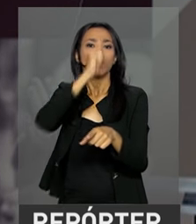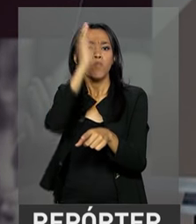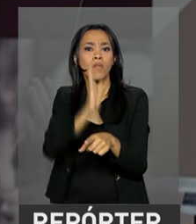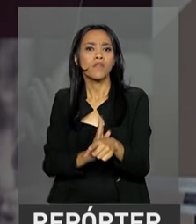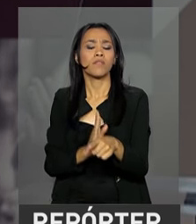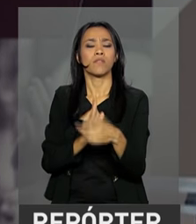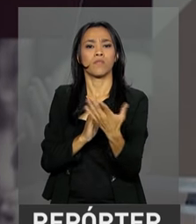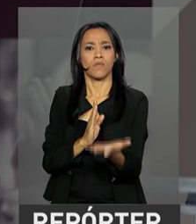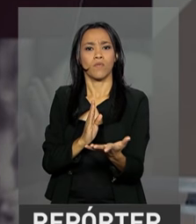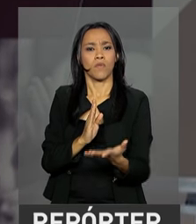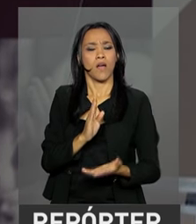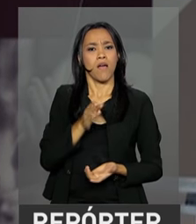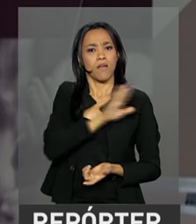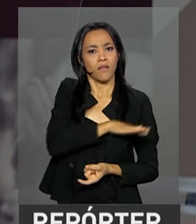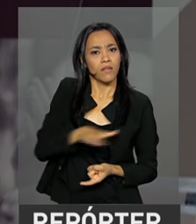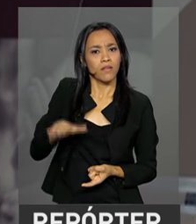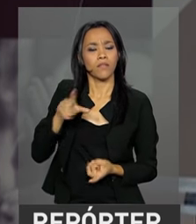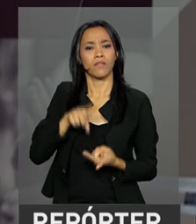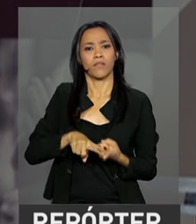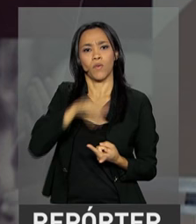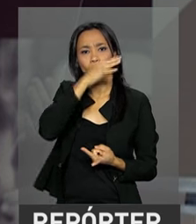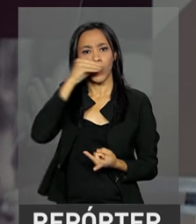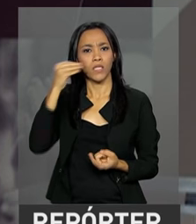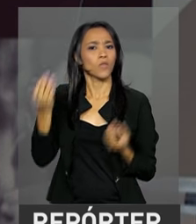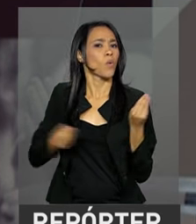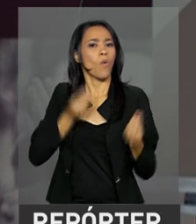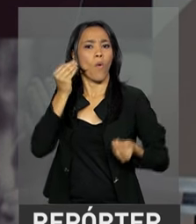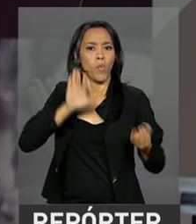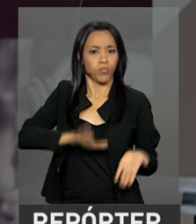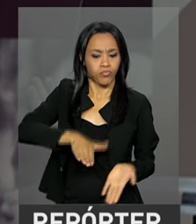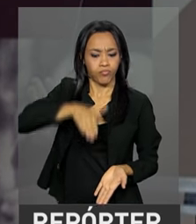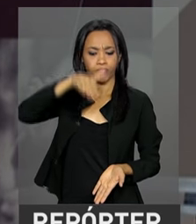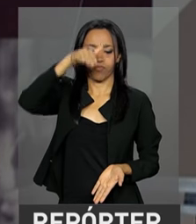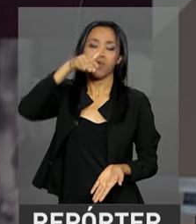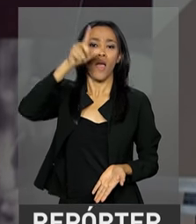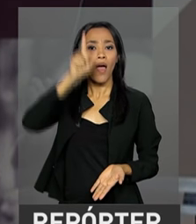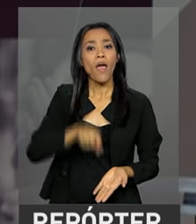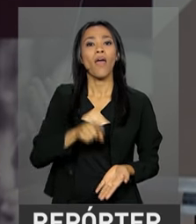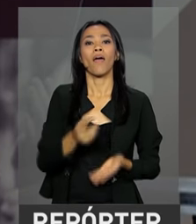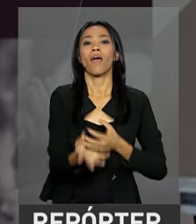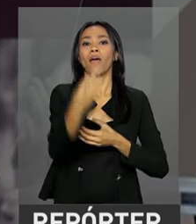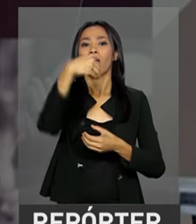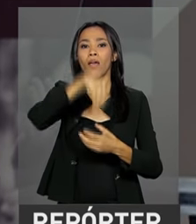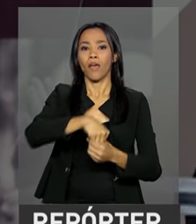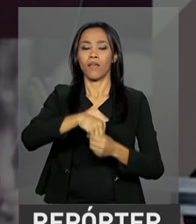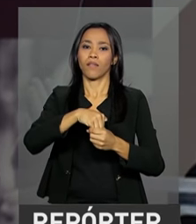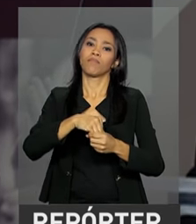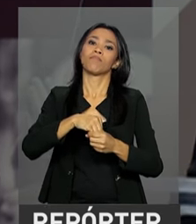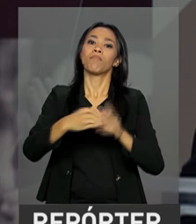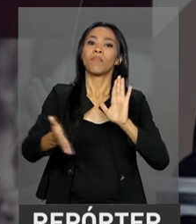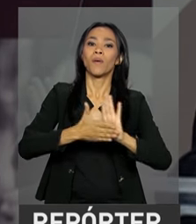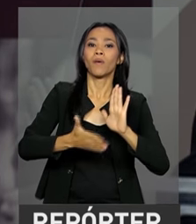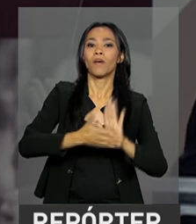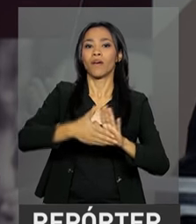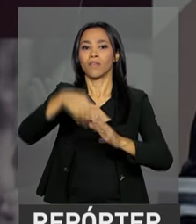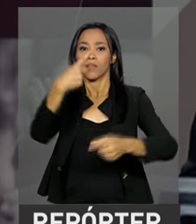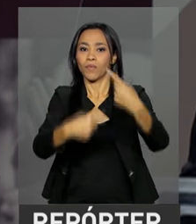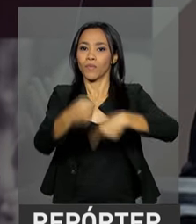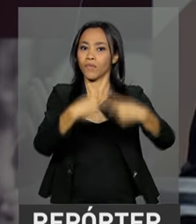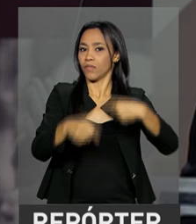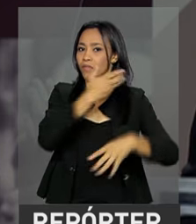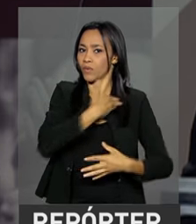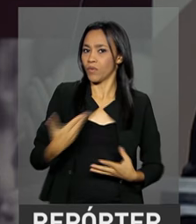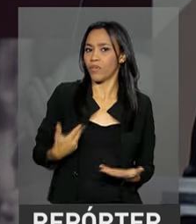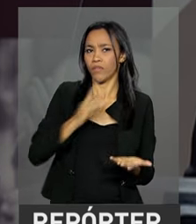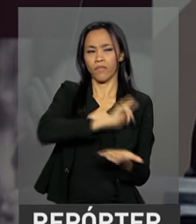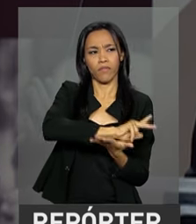criança e do adolescente tem sido política do estado ao longo de diversos governos e